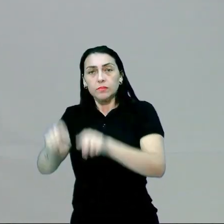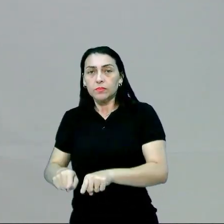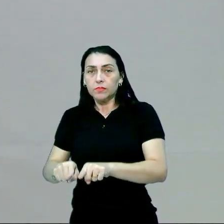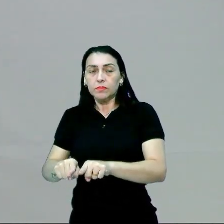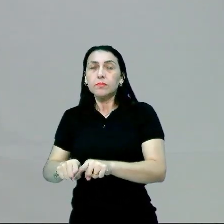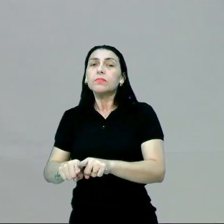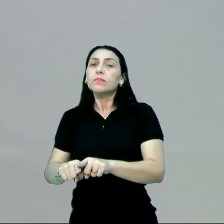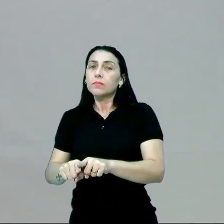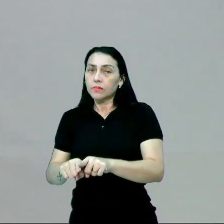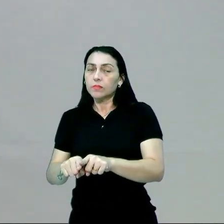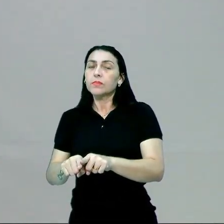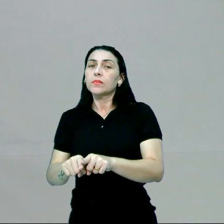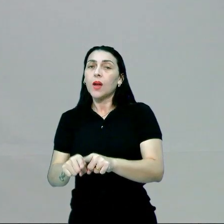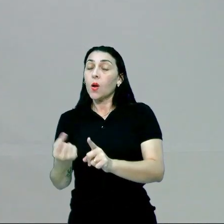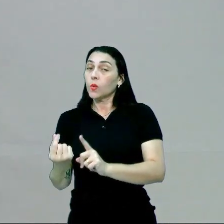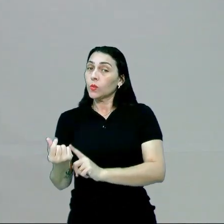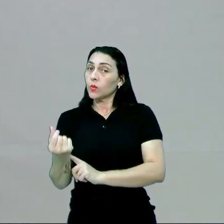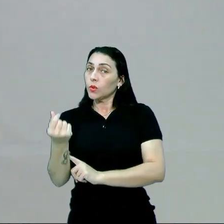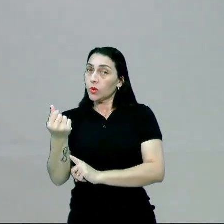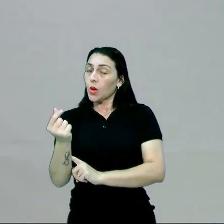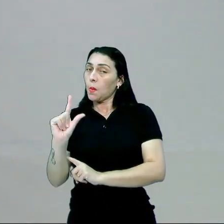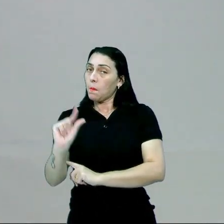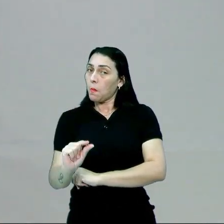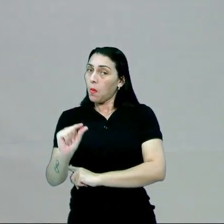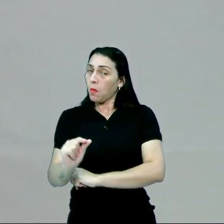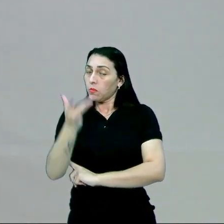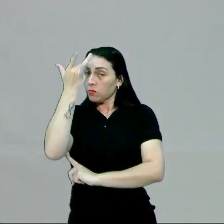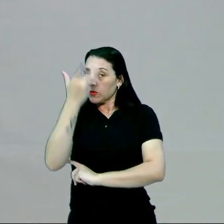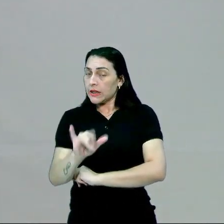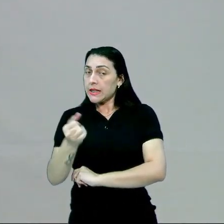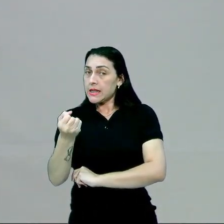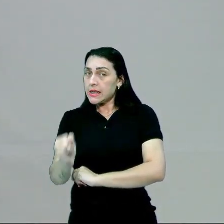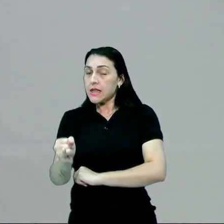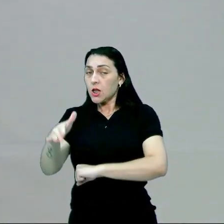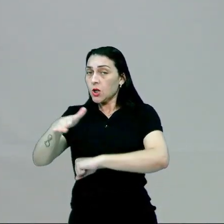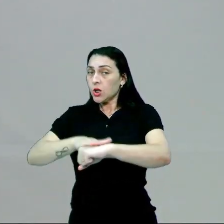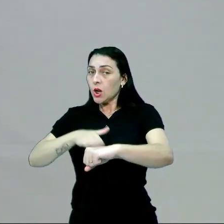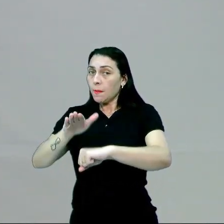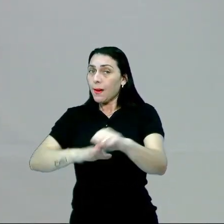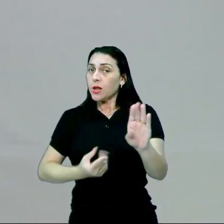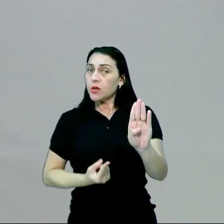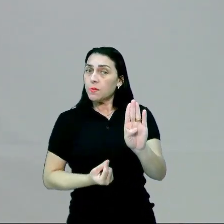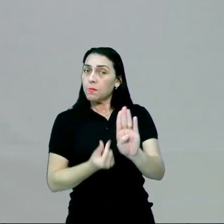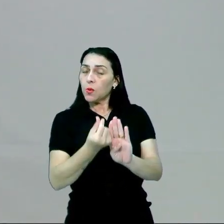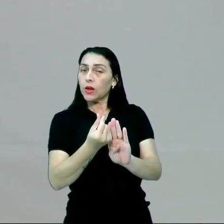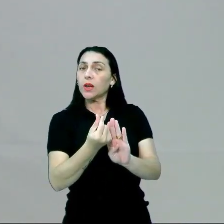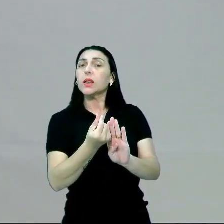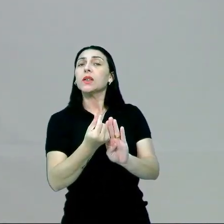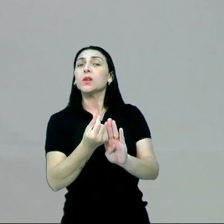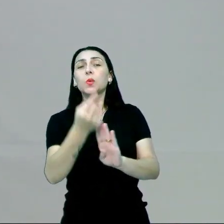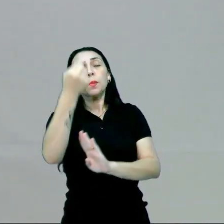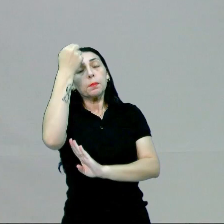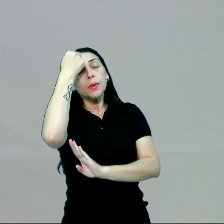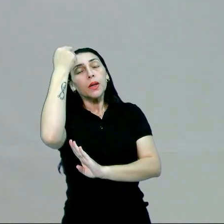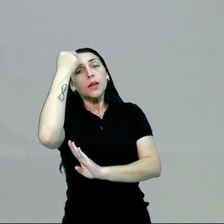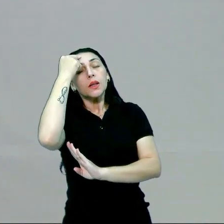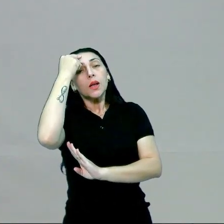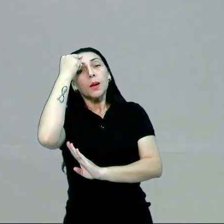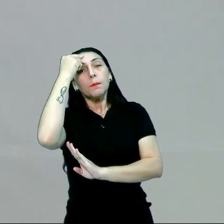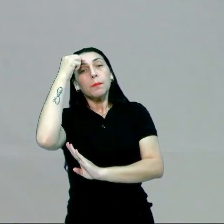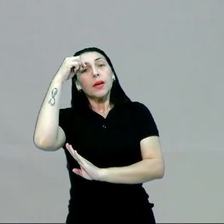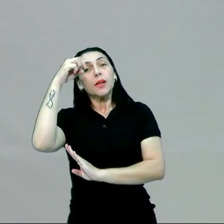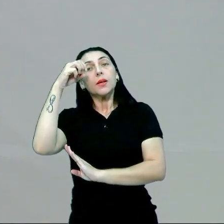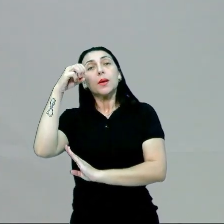Ora, é um dinheiro tão pouco que eu não sei se dá para me chamar de burguês. Então, na visão de Max Weber, eu